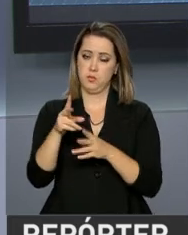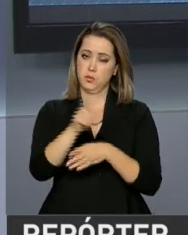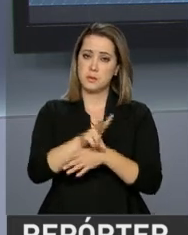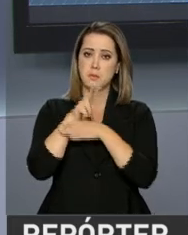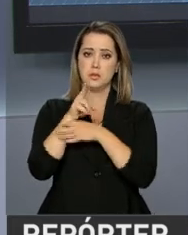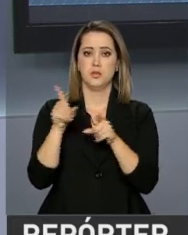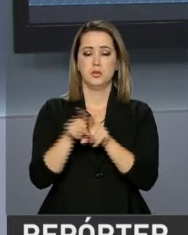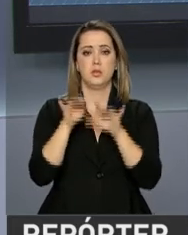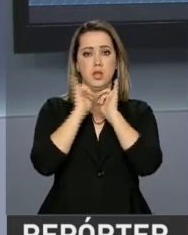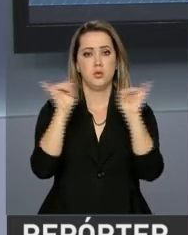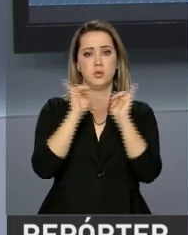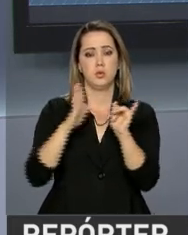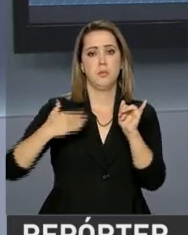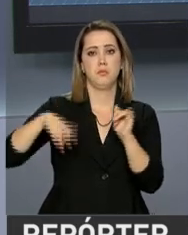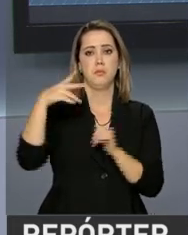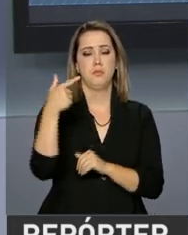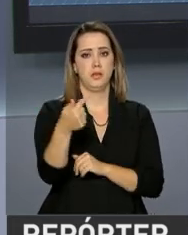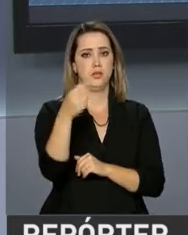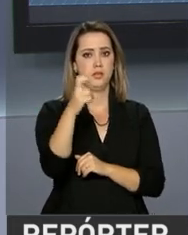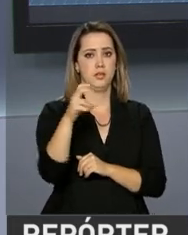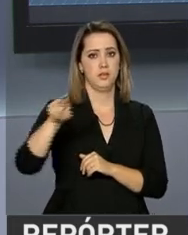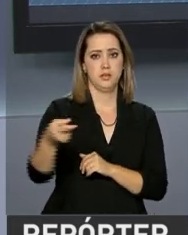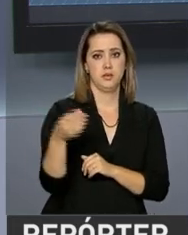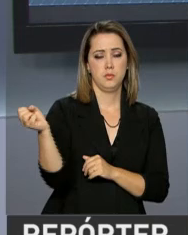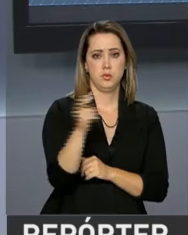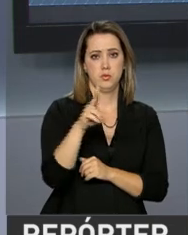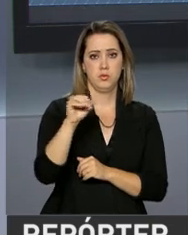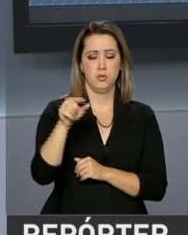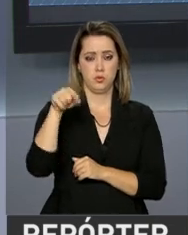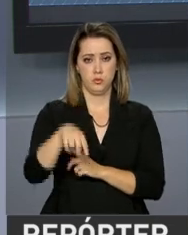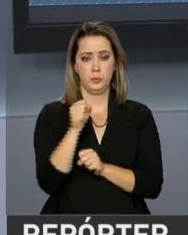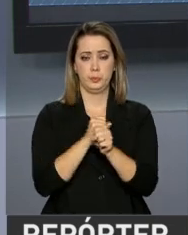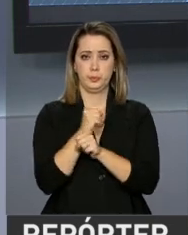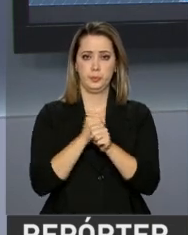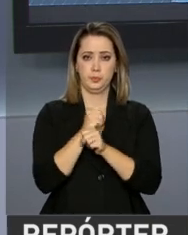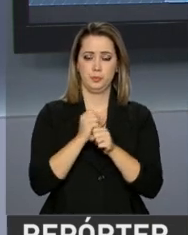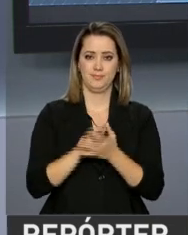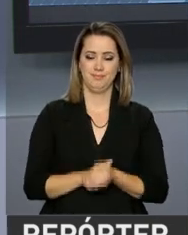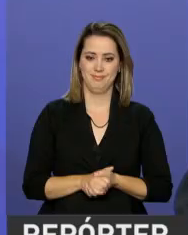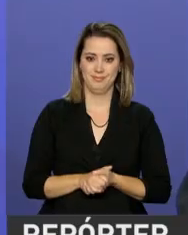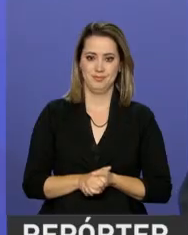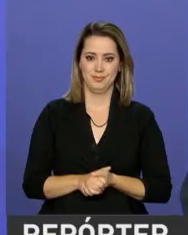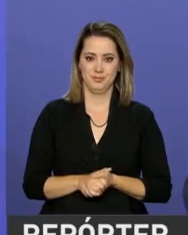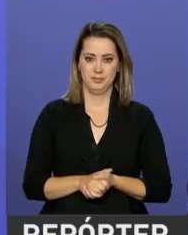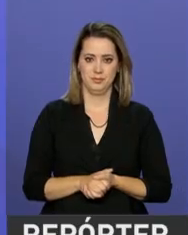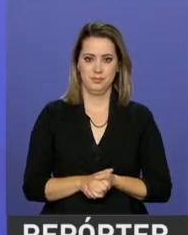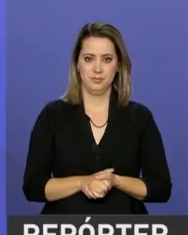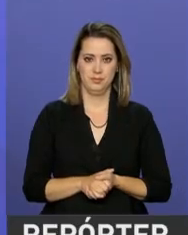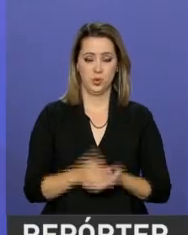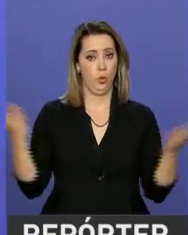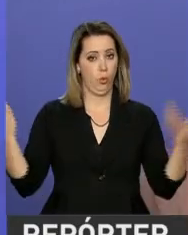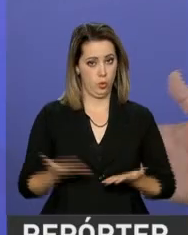e anunciou mais 75 mil novas vagas já para este ano a